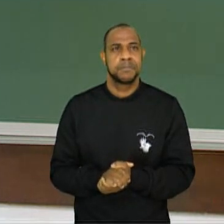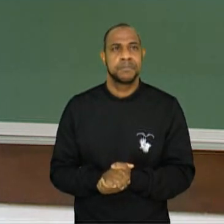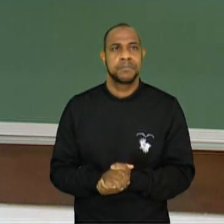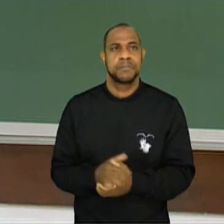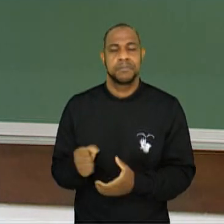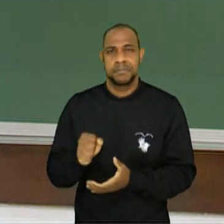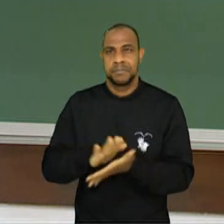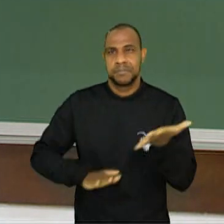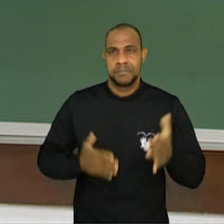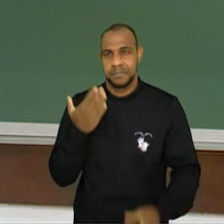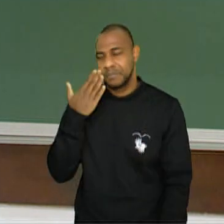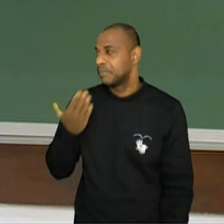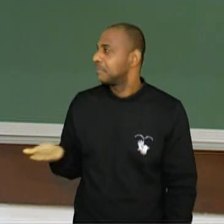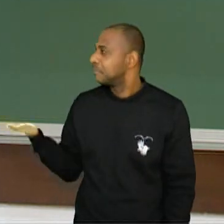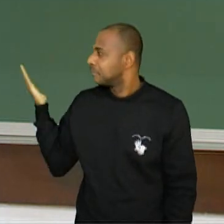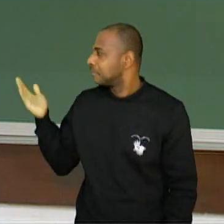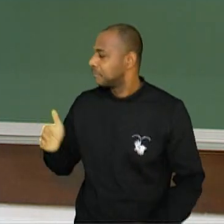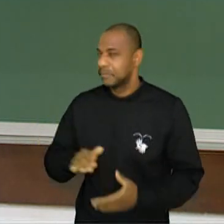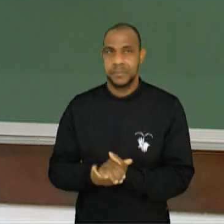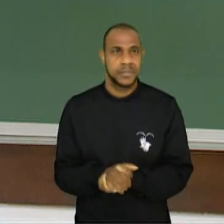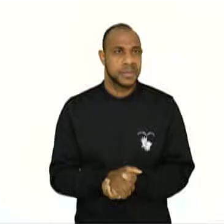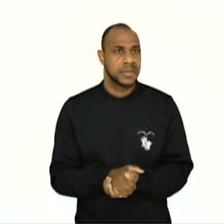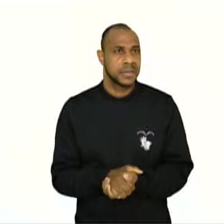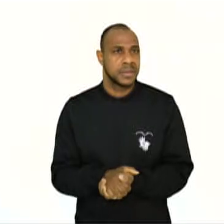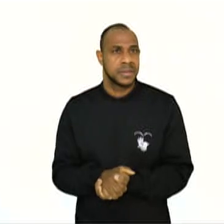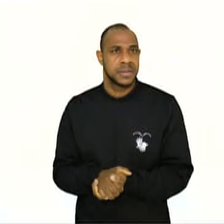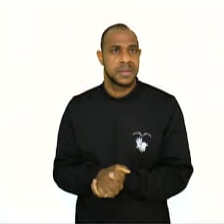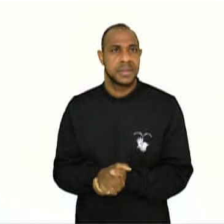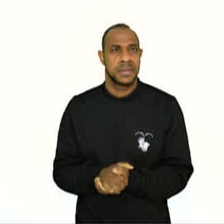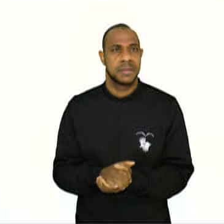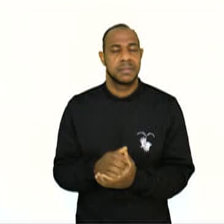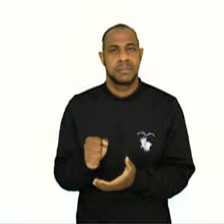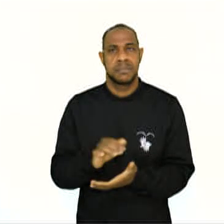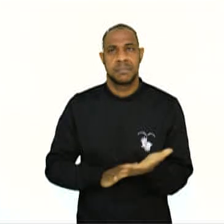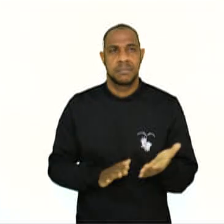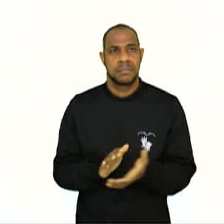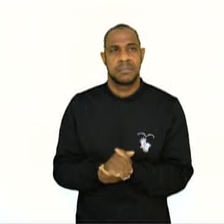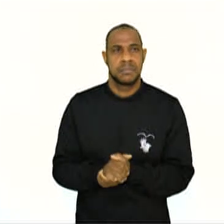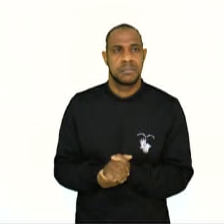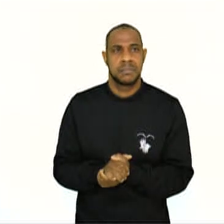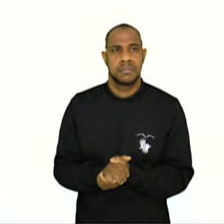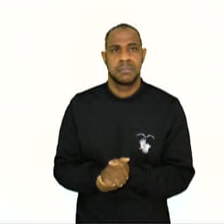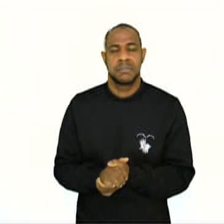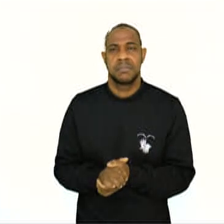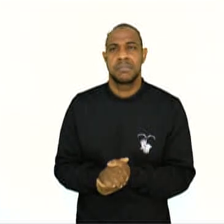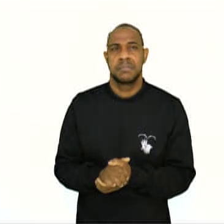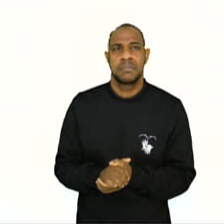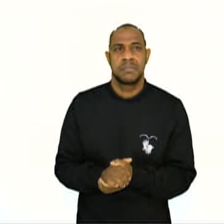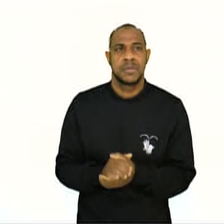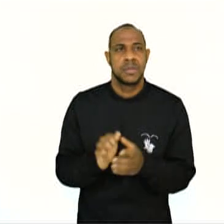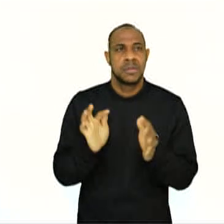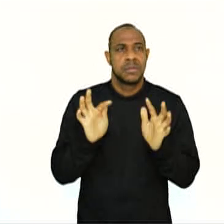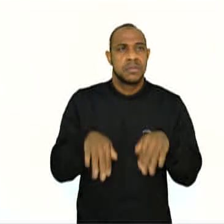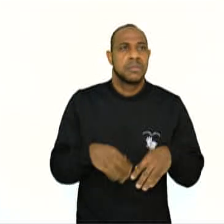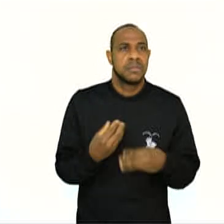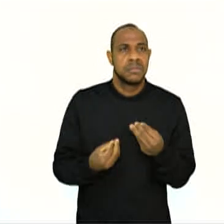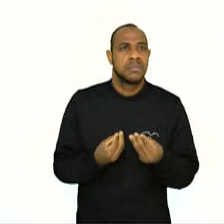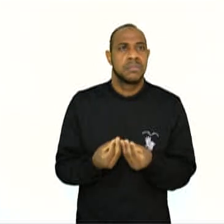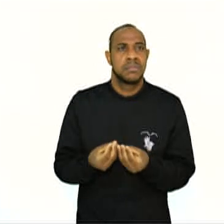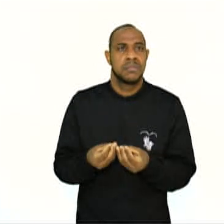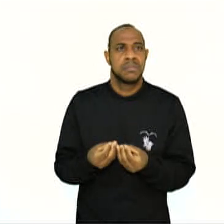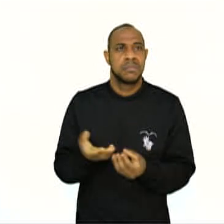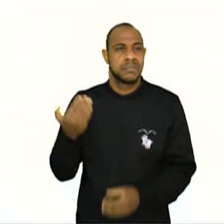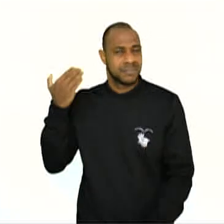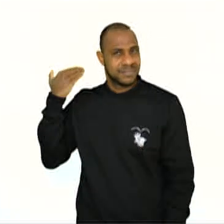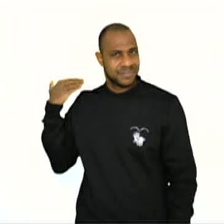uma atividade para encerrarmos esse primeiro bloco aí. Atividade 1, o fim de uma era, é o título